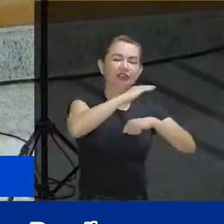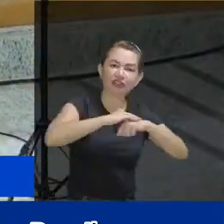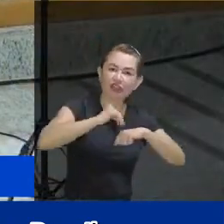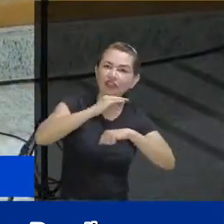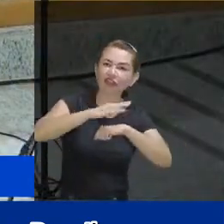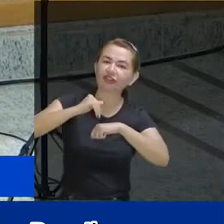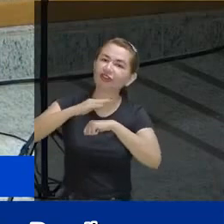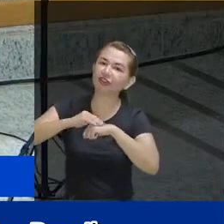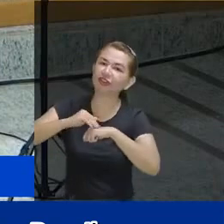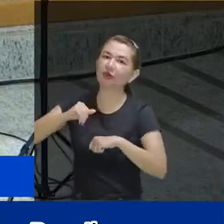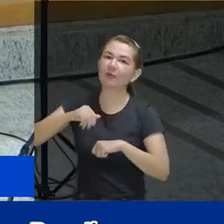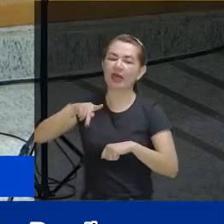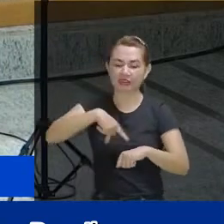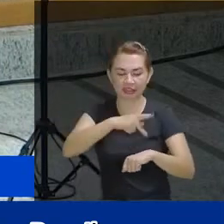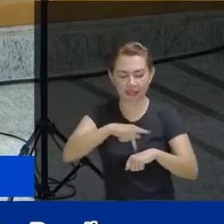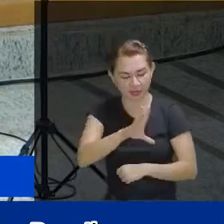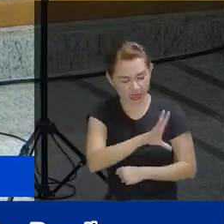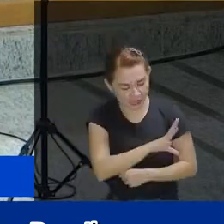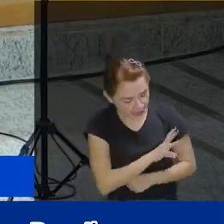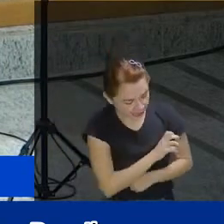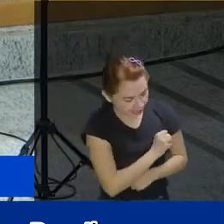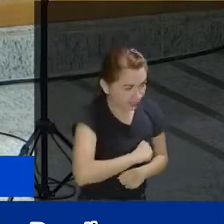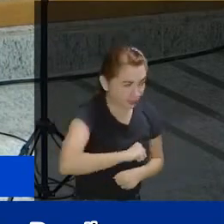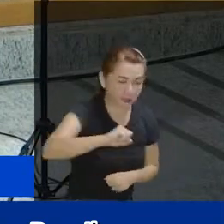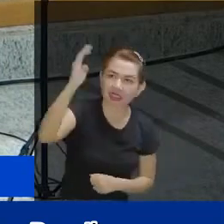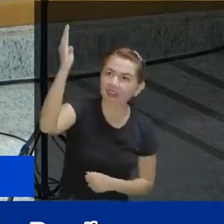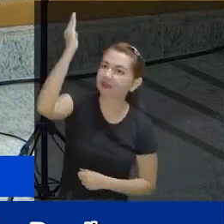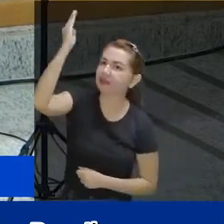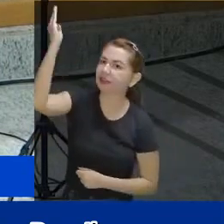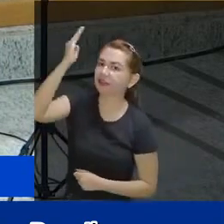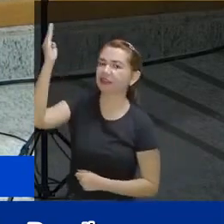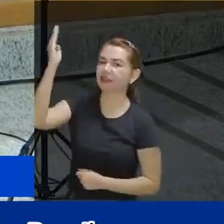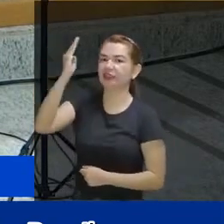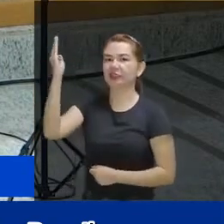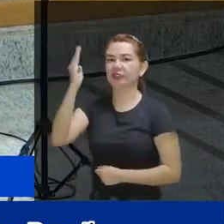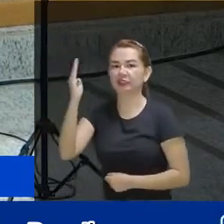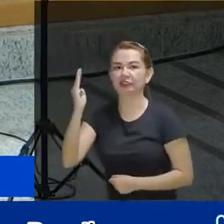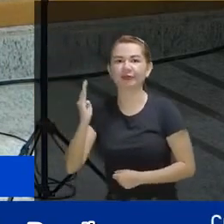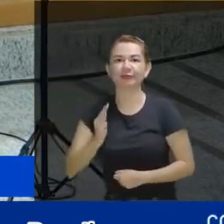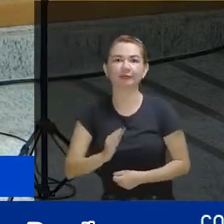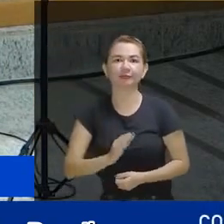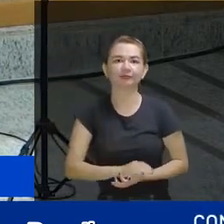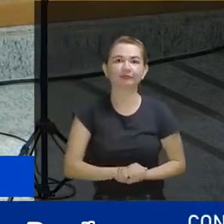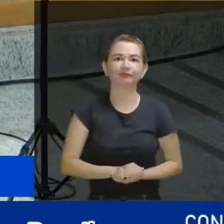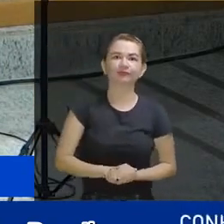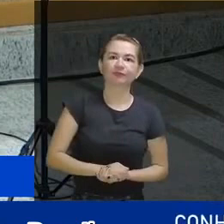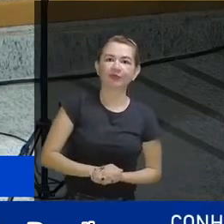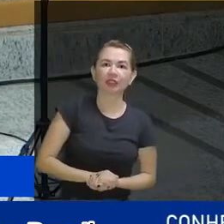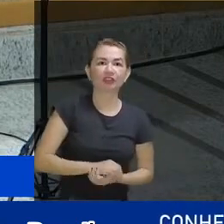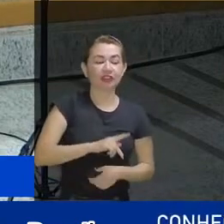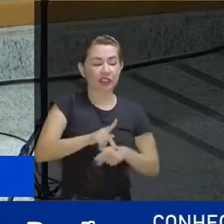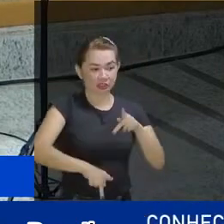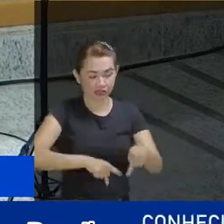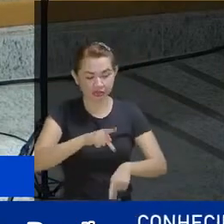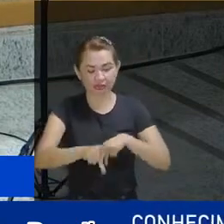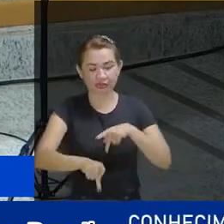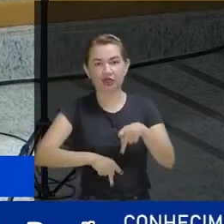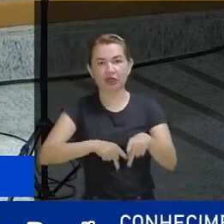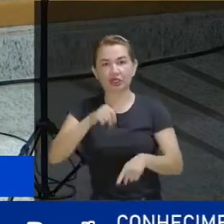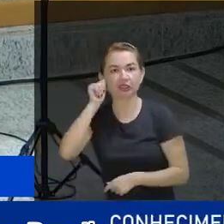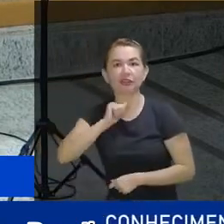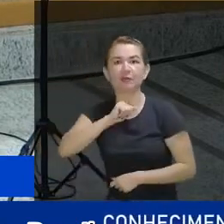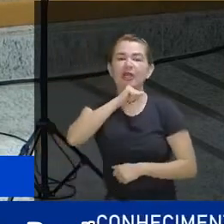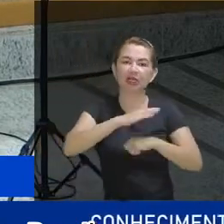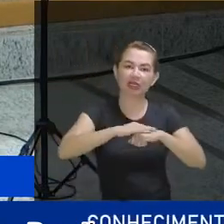mãe, gentil pátria amada, Brasil, dos filhos